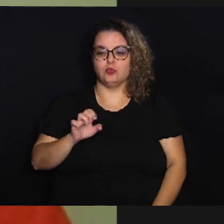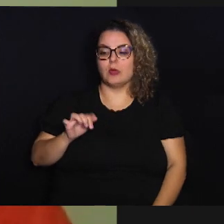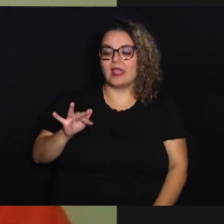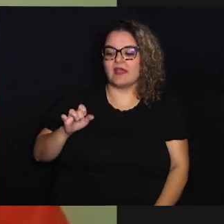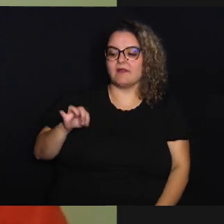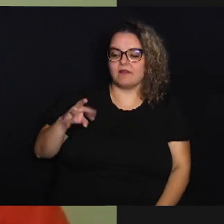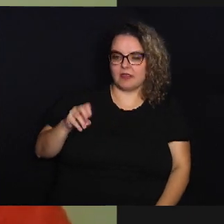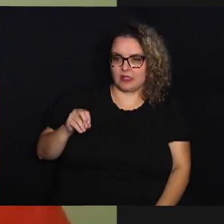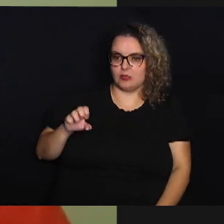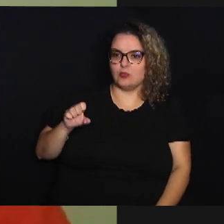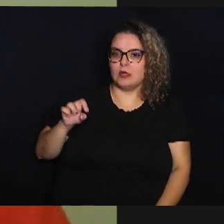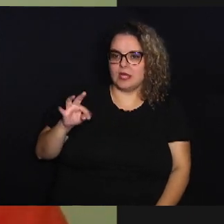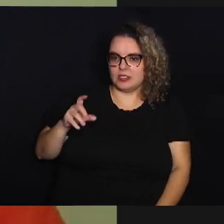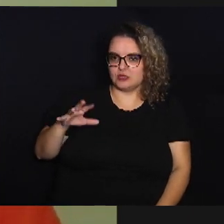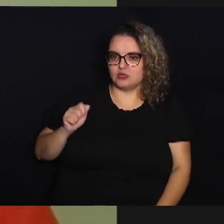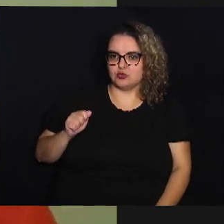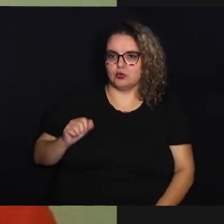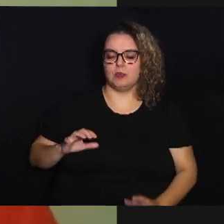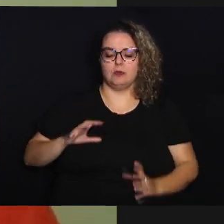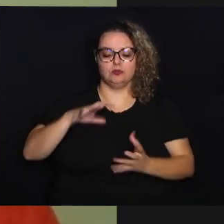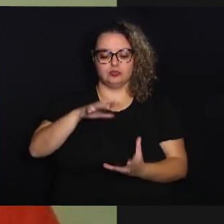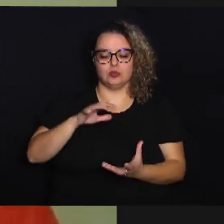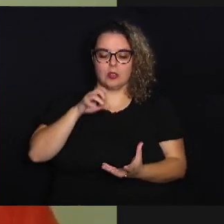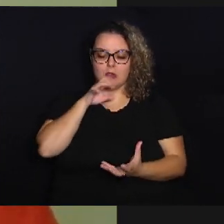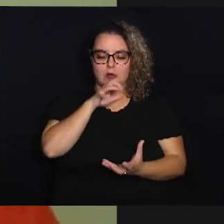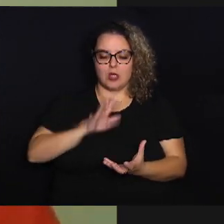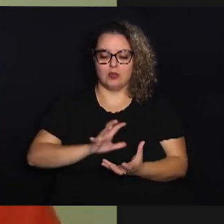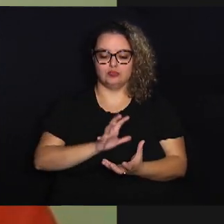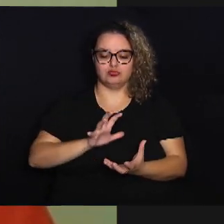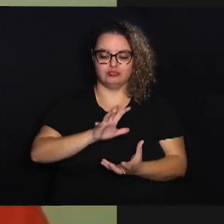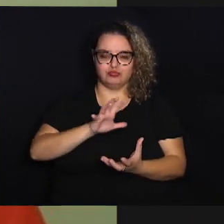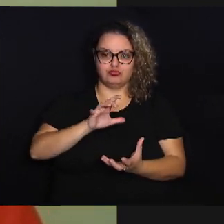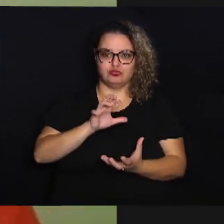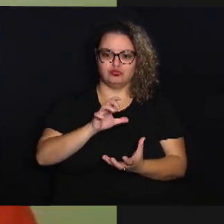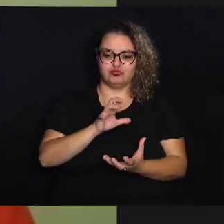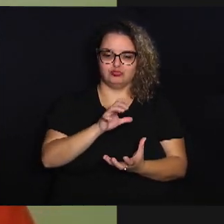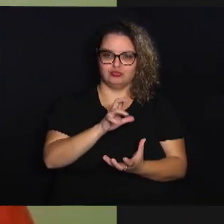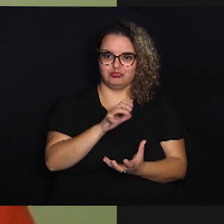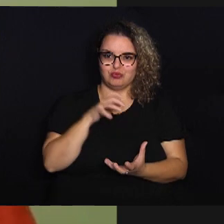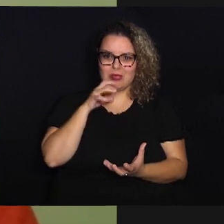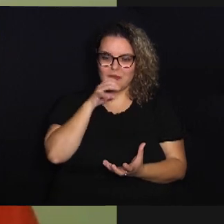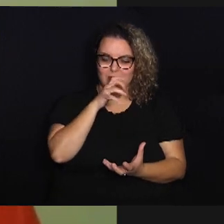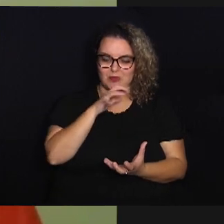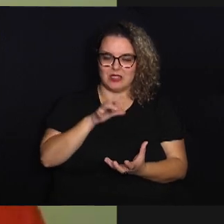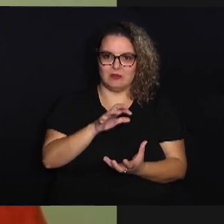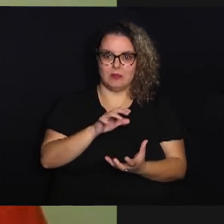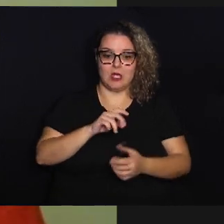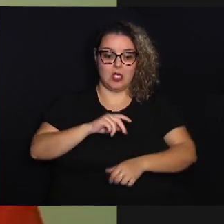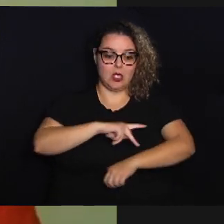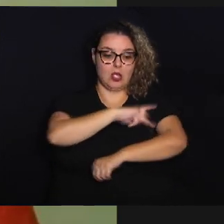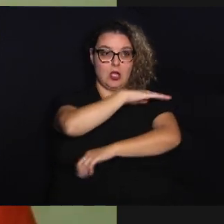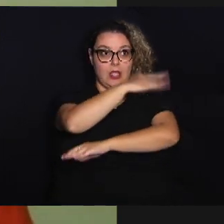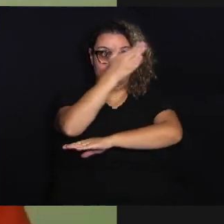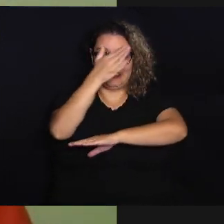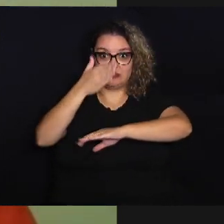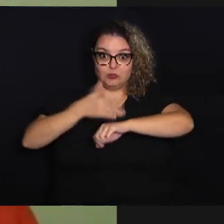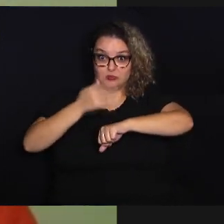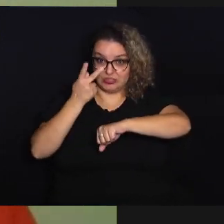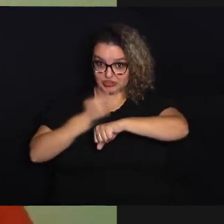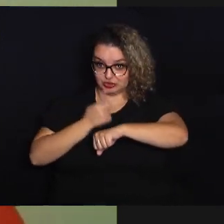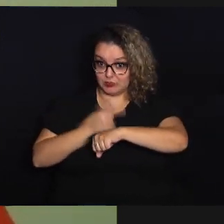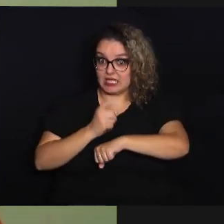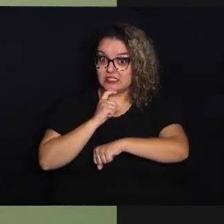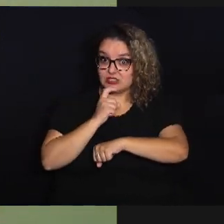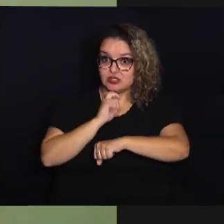estufa, né, vão gerando aquecimento do planeta, que vão derretendo as geleiras, por exemplo,